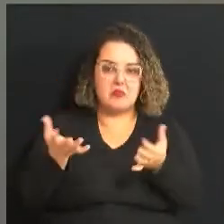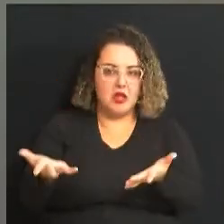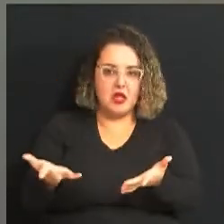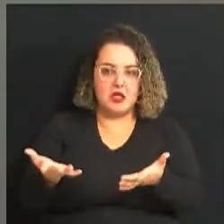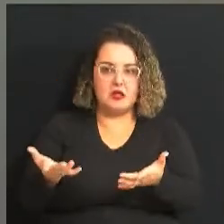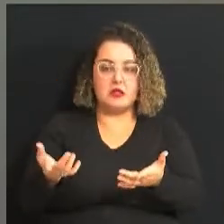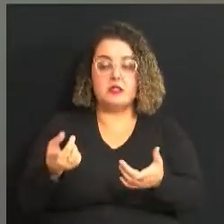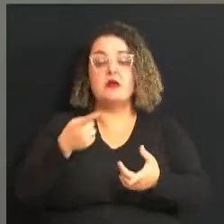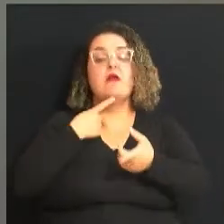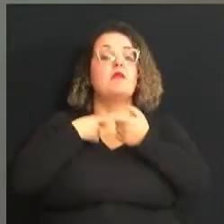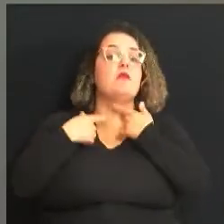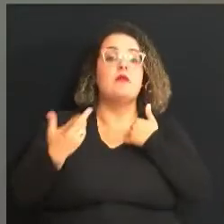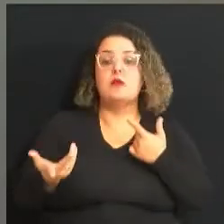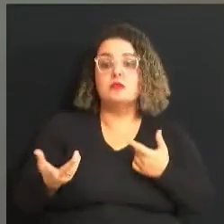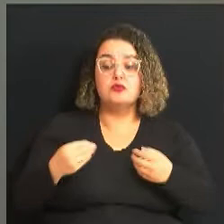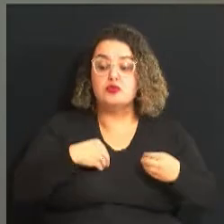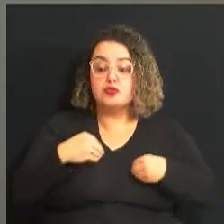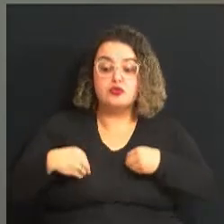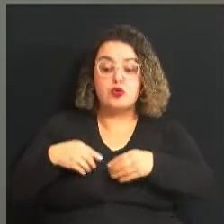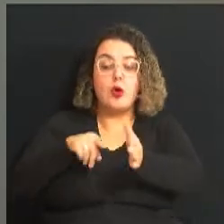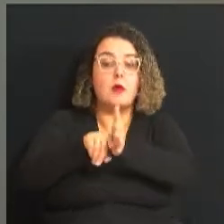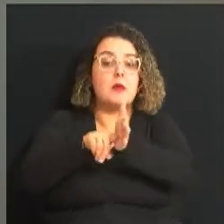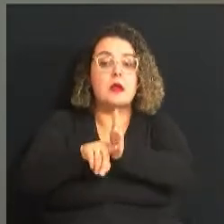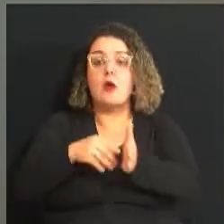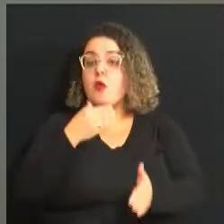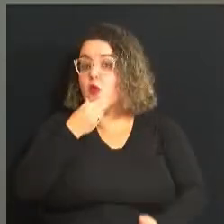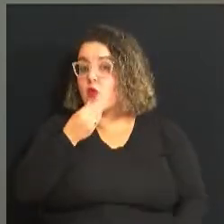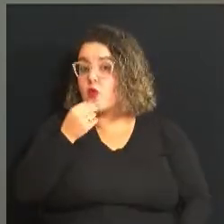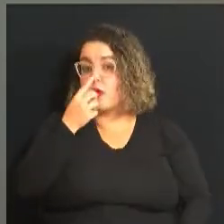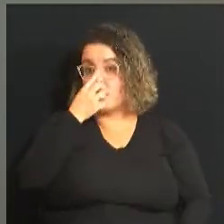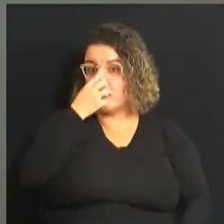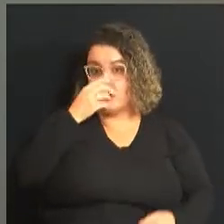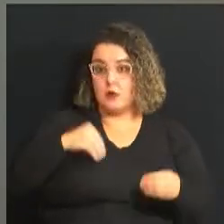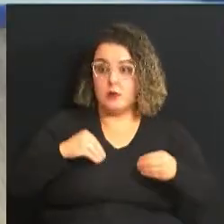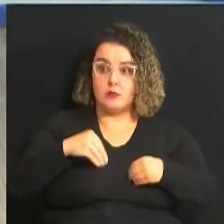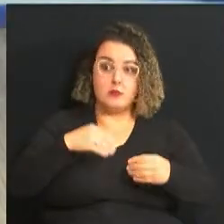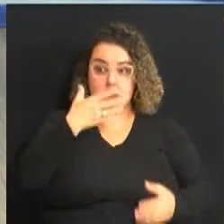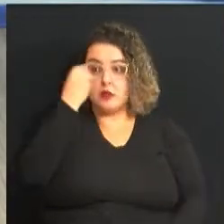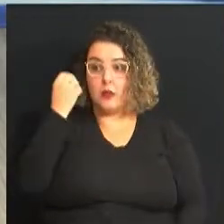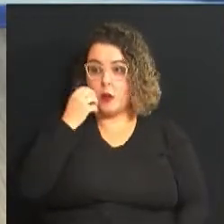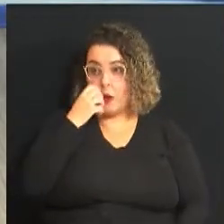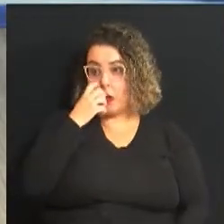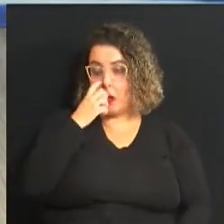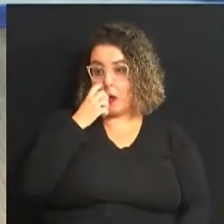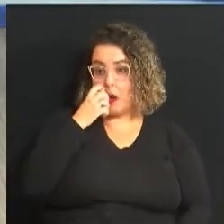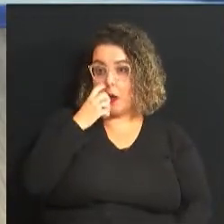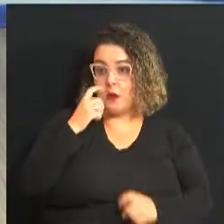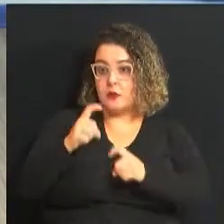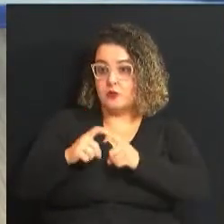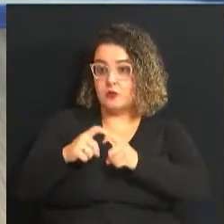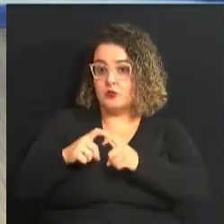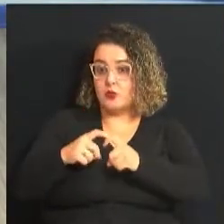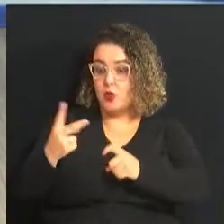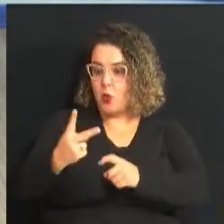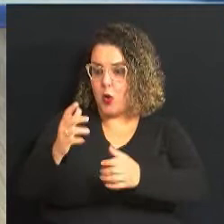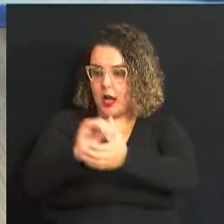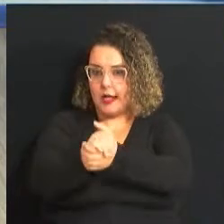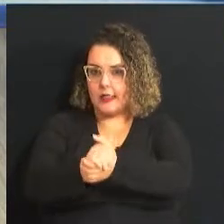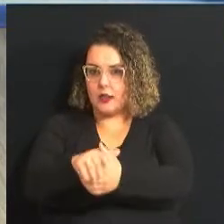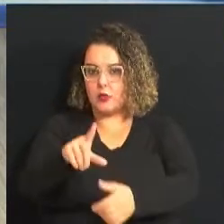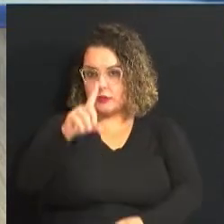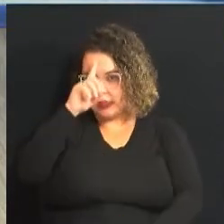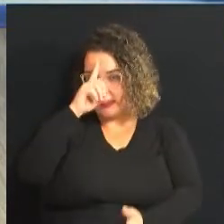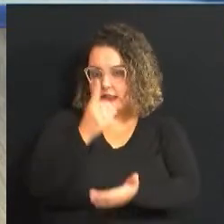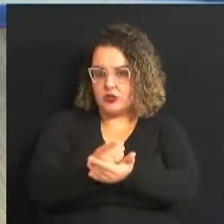necessidade de pesquisar o homem também e é um exame que acaba passando Doutor, batido. decidiu ter um bebê, o casal. A mulher já deve,